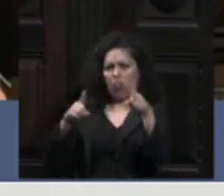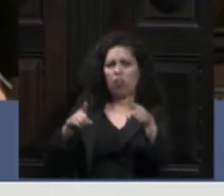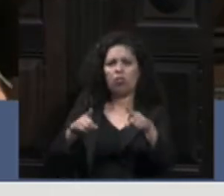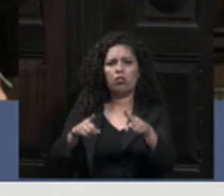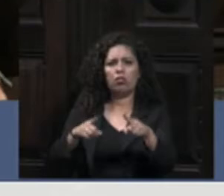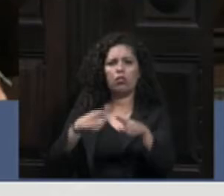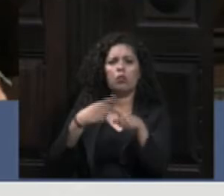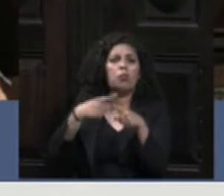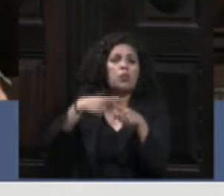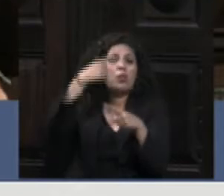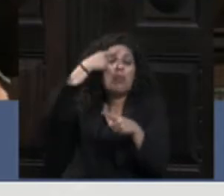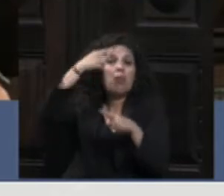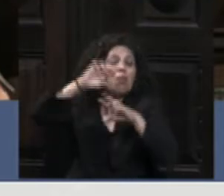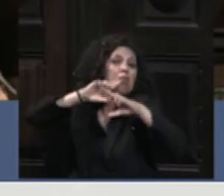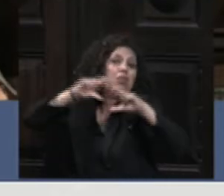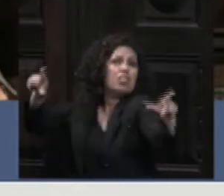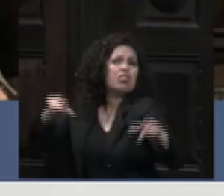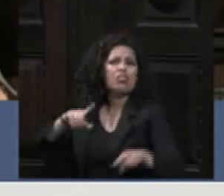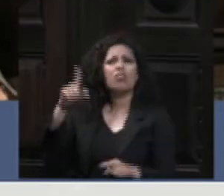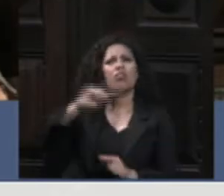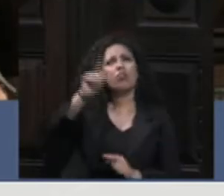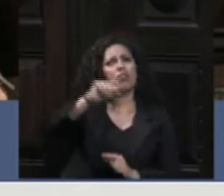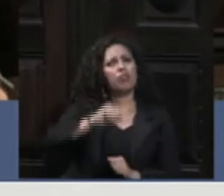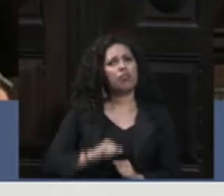porque pensa diferente.